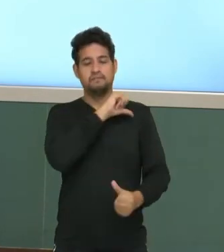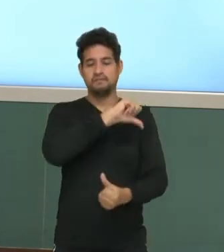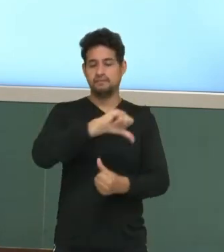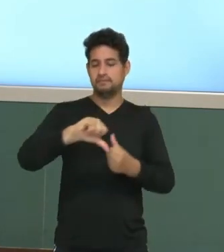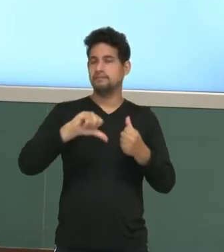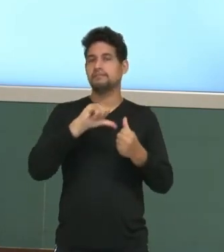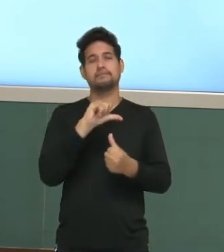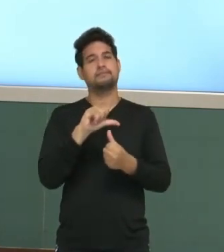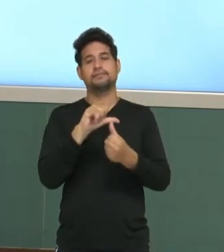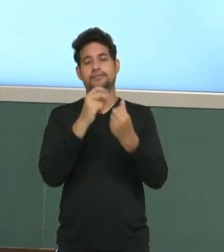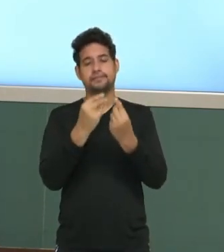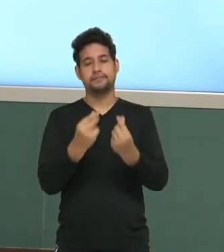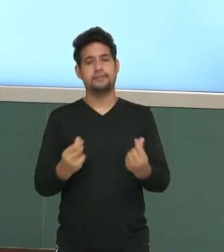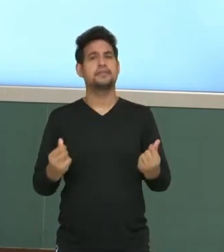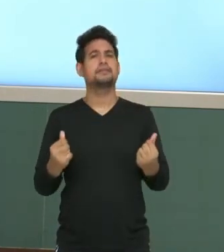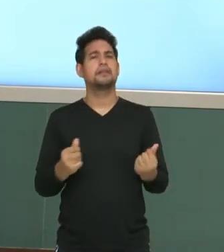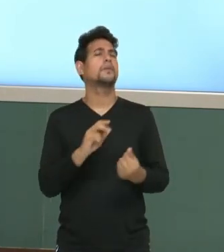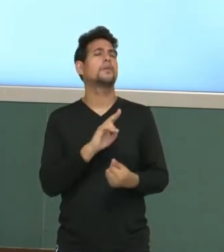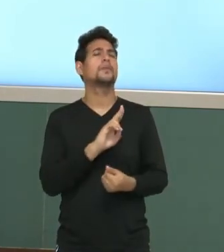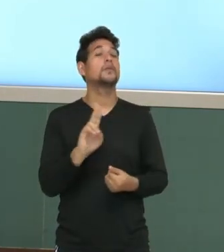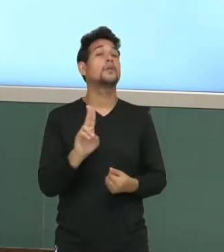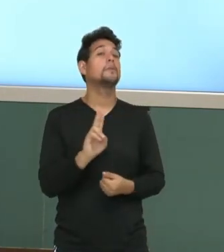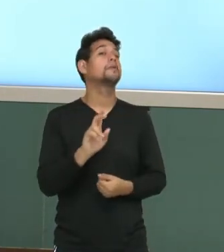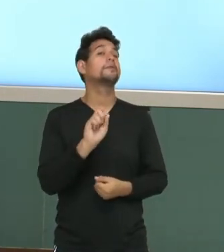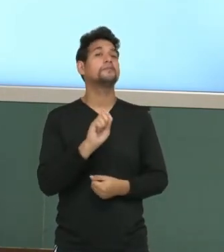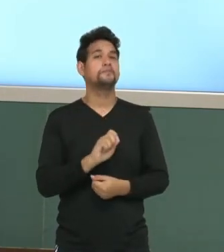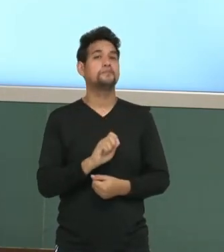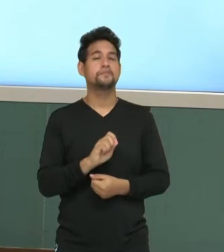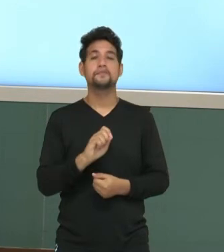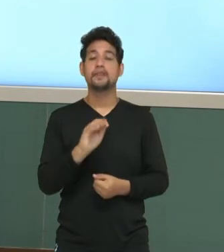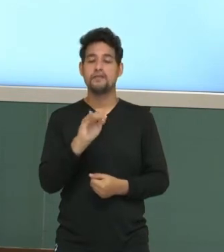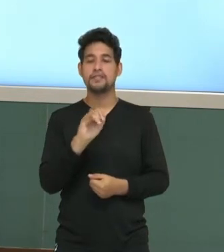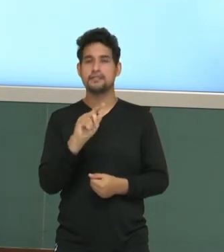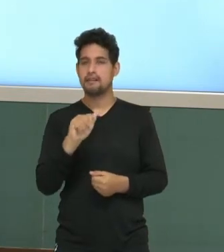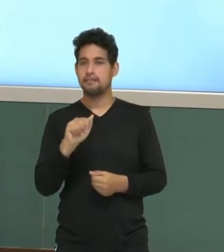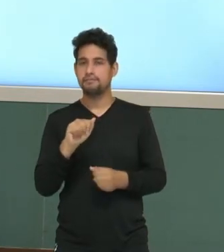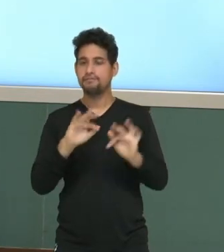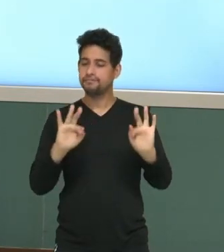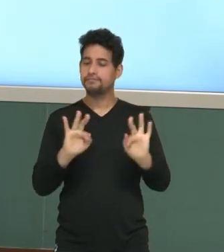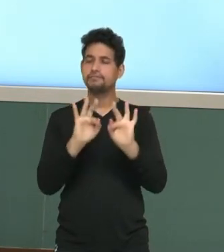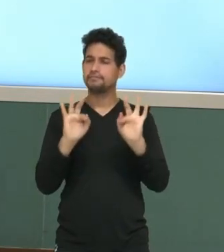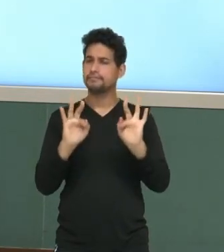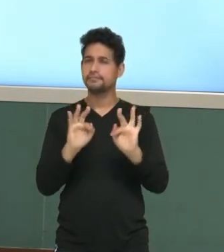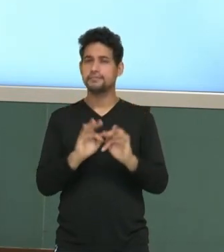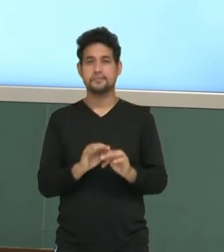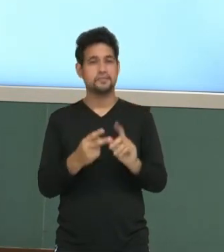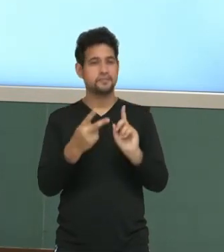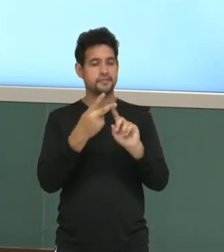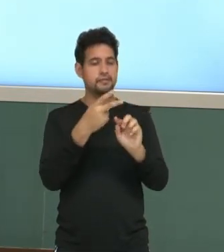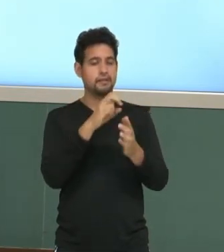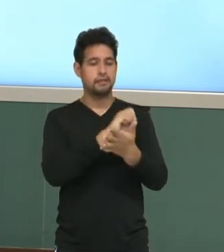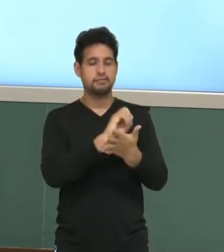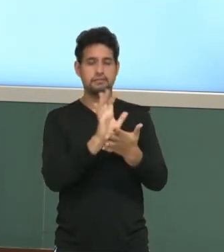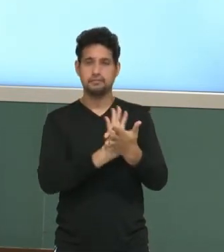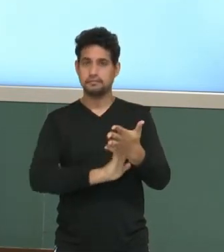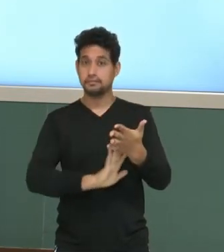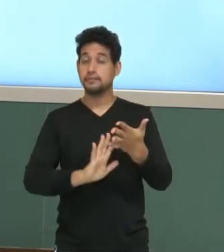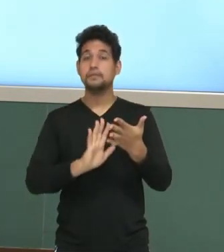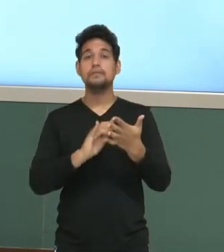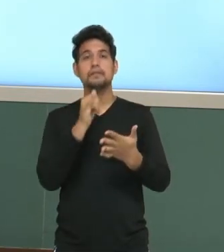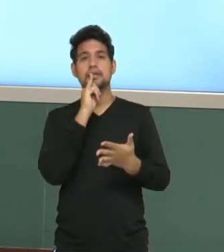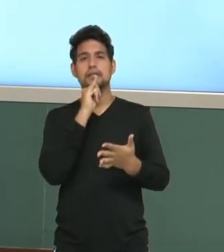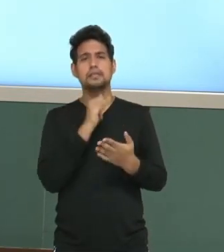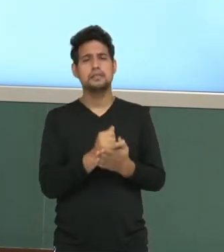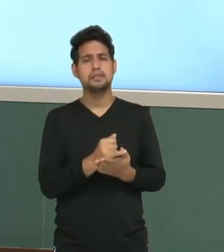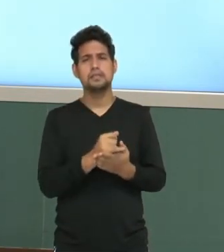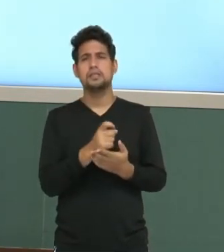sua composição, é considerada uma transformação física. Vamos para a segunda atividade? O derretimento de